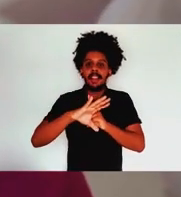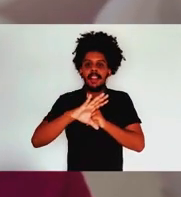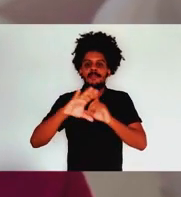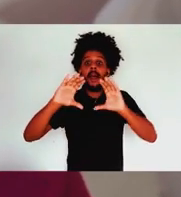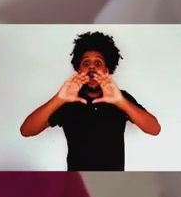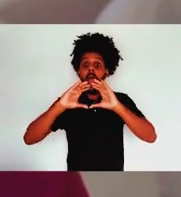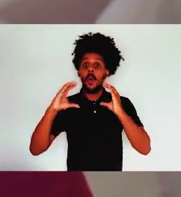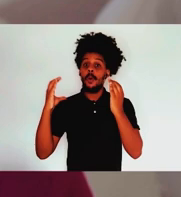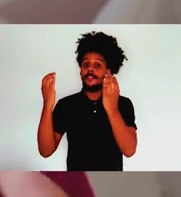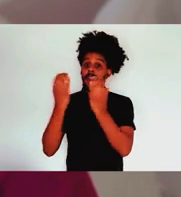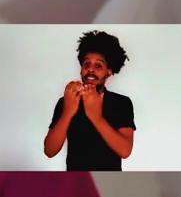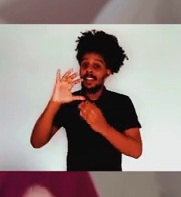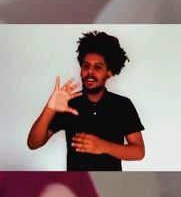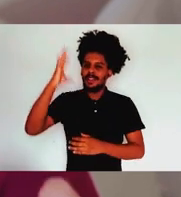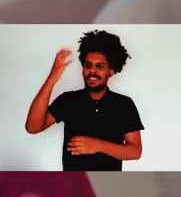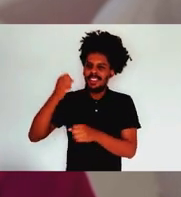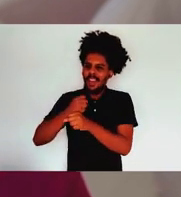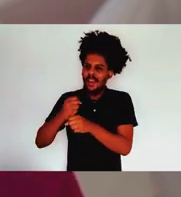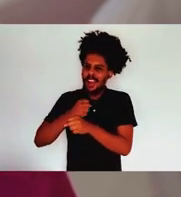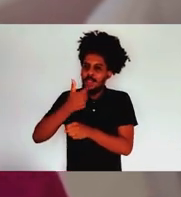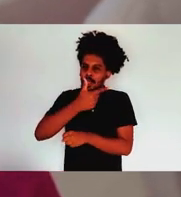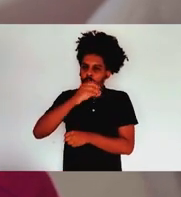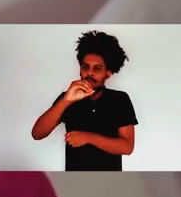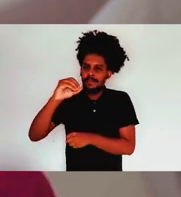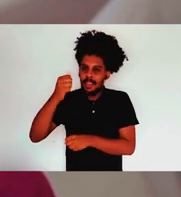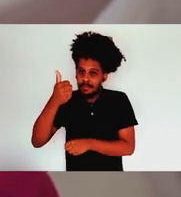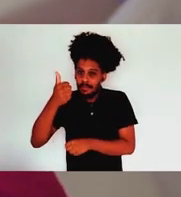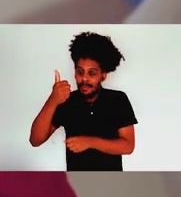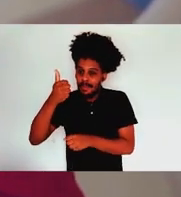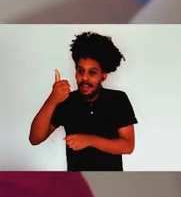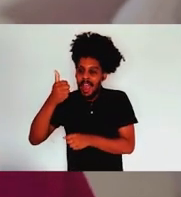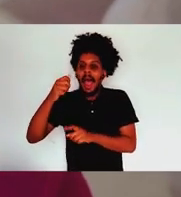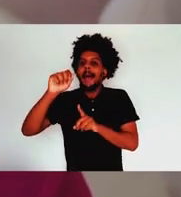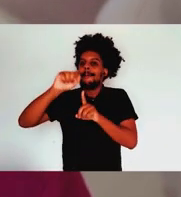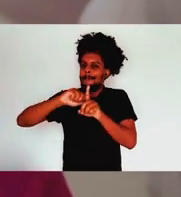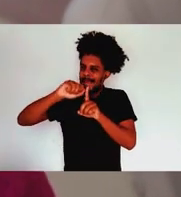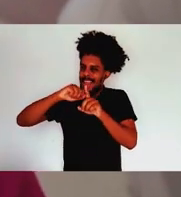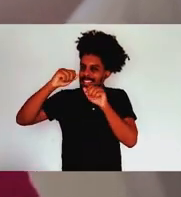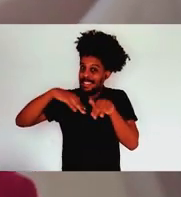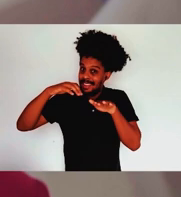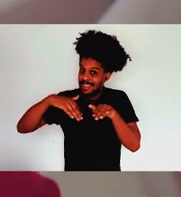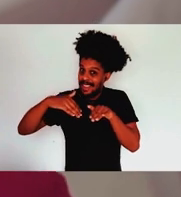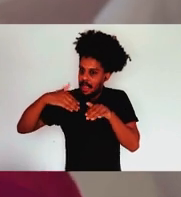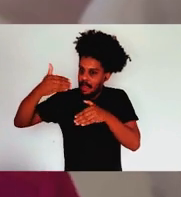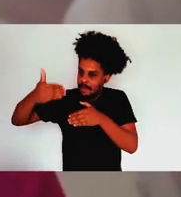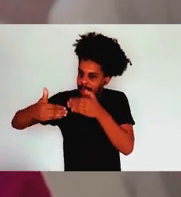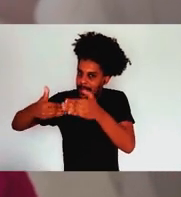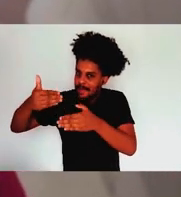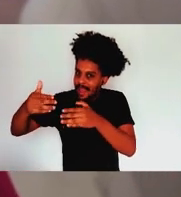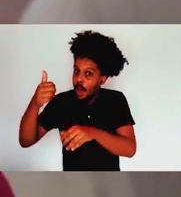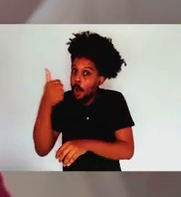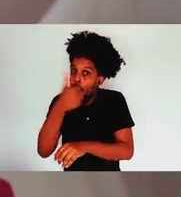ela teve aí um ofuscamento. Por quê? Porque logo após a conferência de 2001, lembre, ela aconteceu em